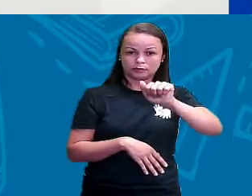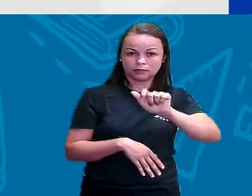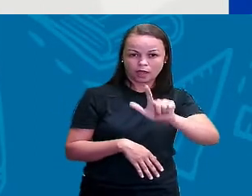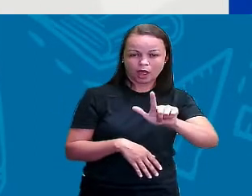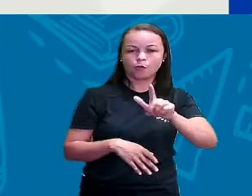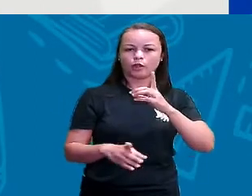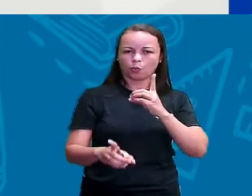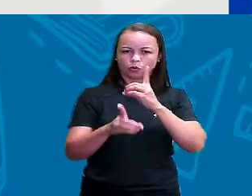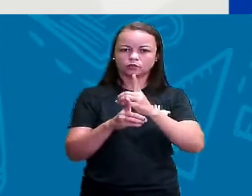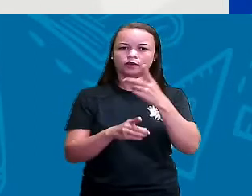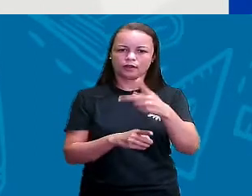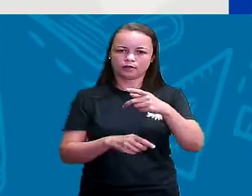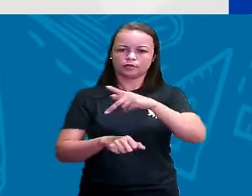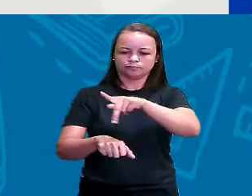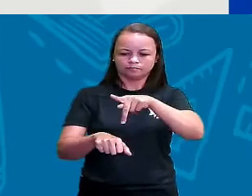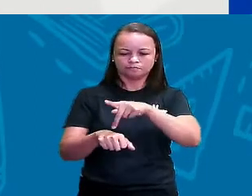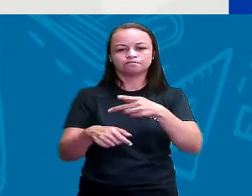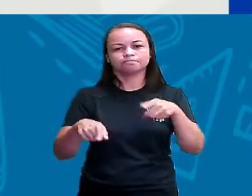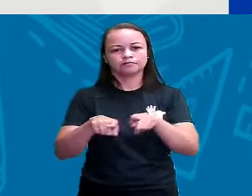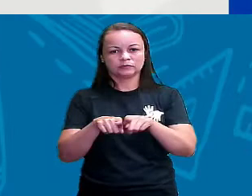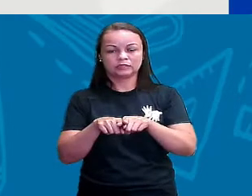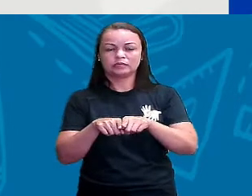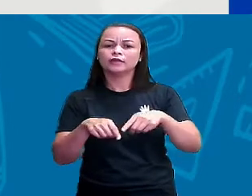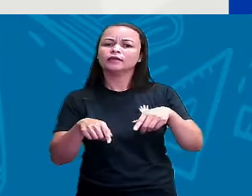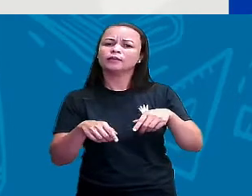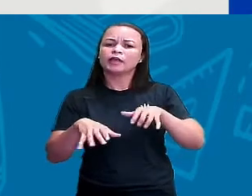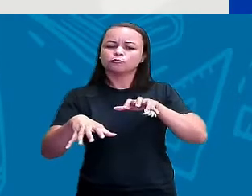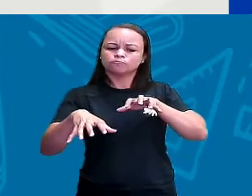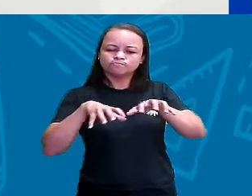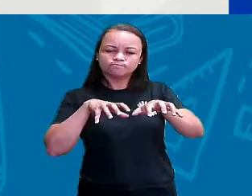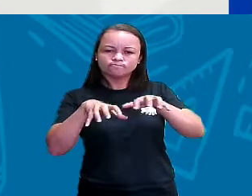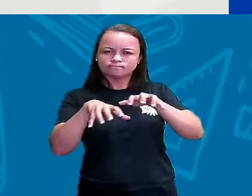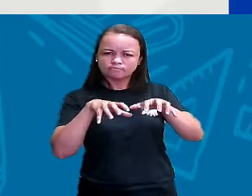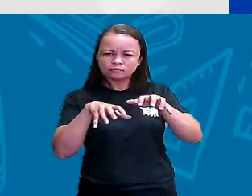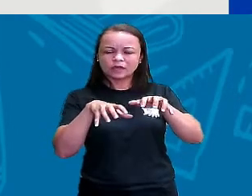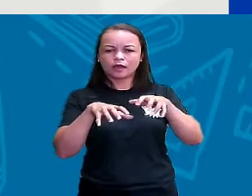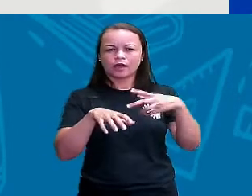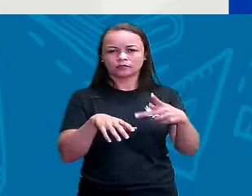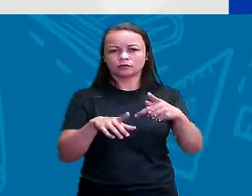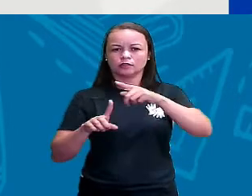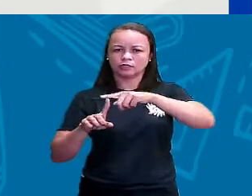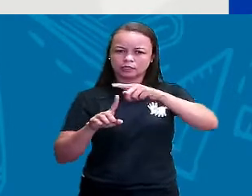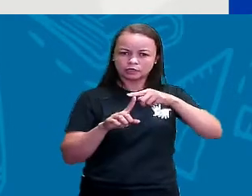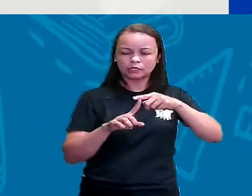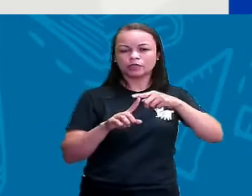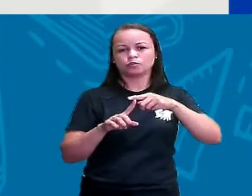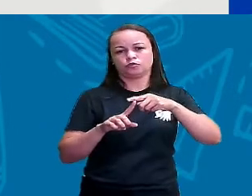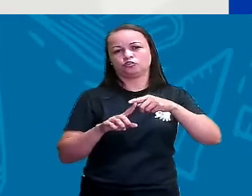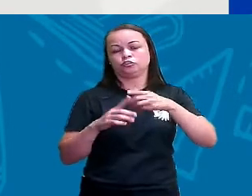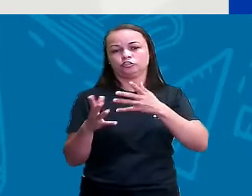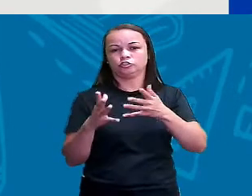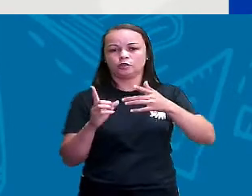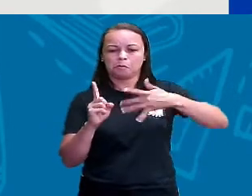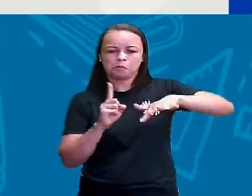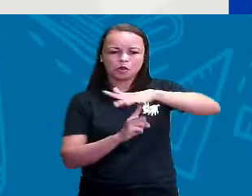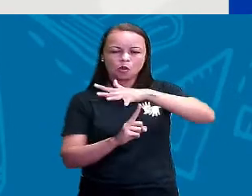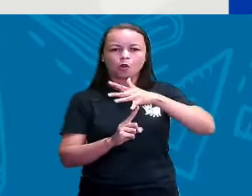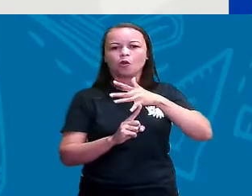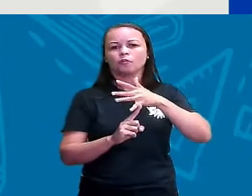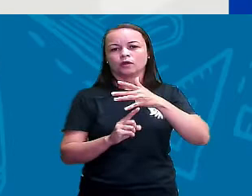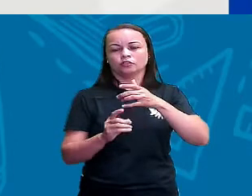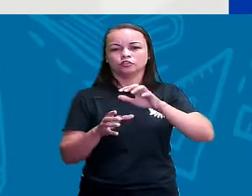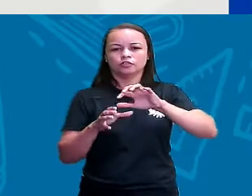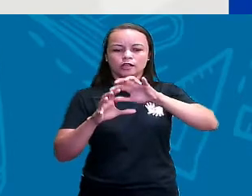país. E nós temos o Cerrado, tá certo? E também temos outros tipos de biomas e de ecossistemas, mas